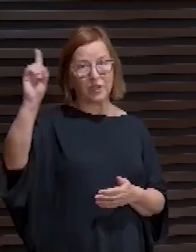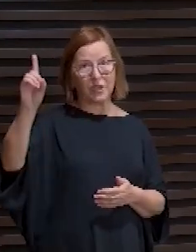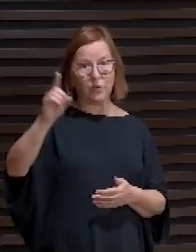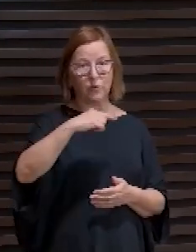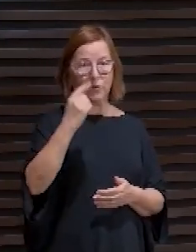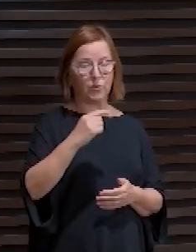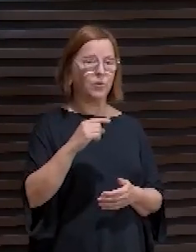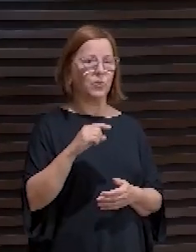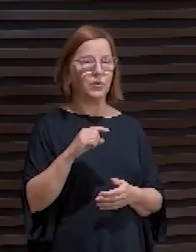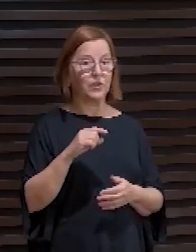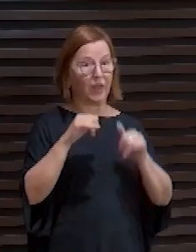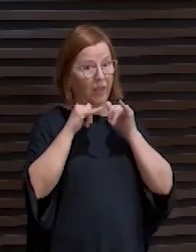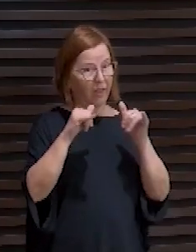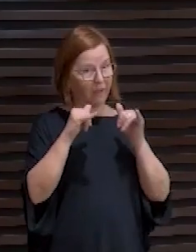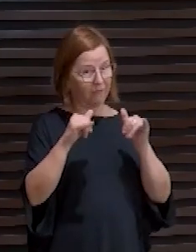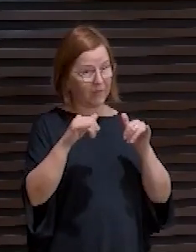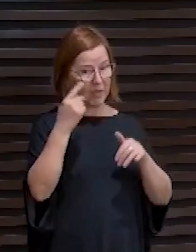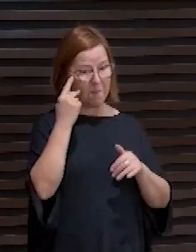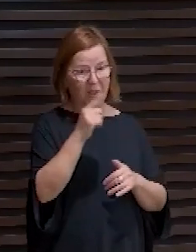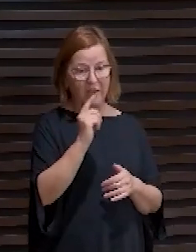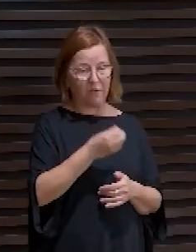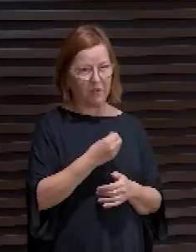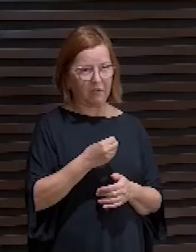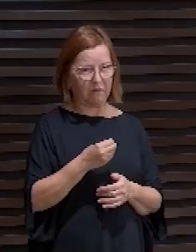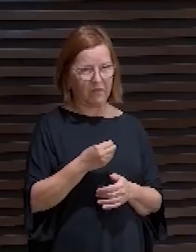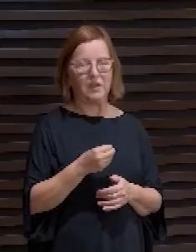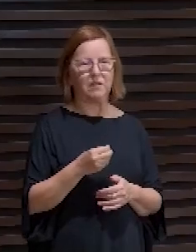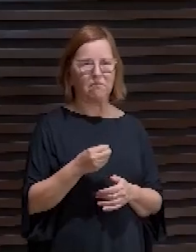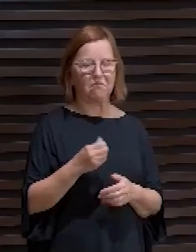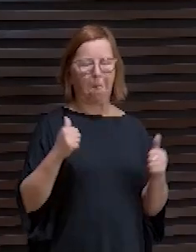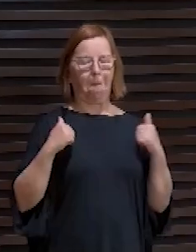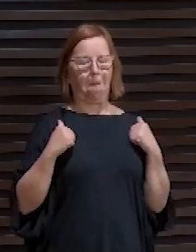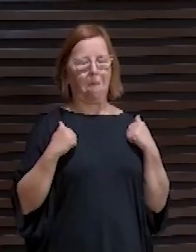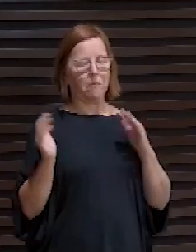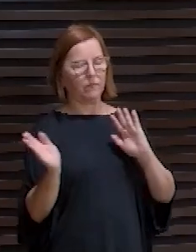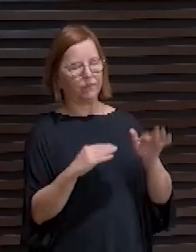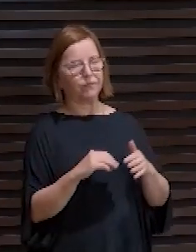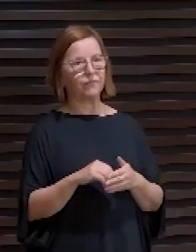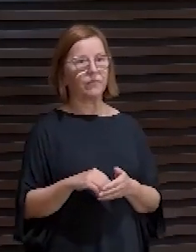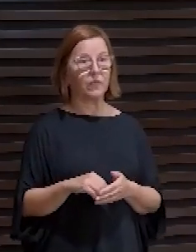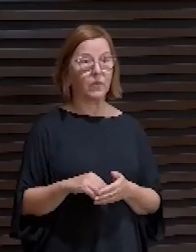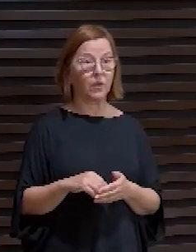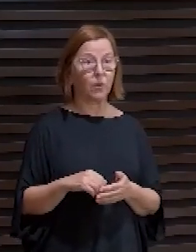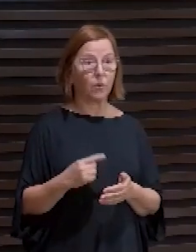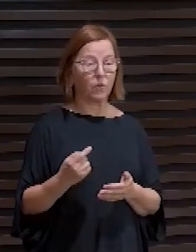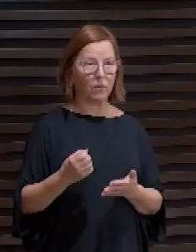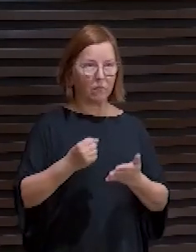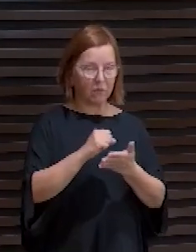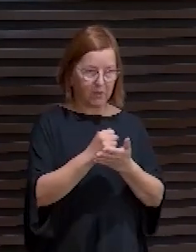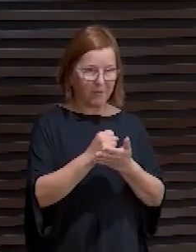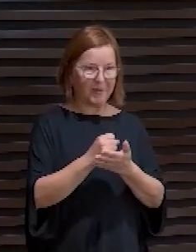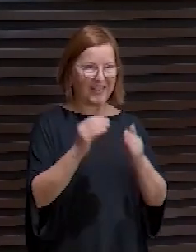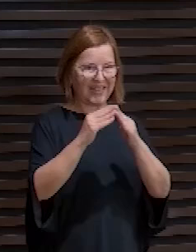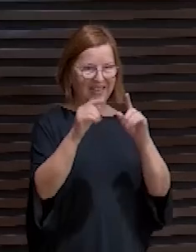não vivermos negligentes. Voltando ao texto, uma das características marcantes da igreja é